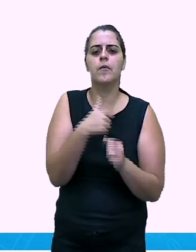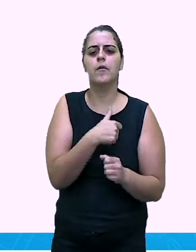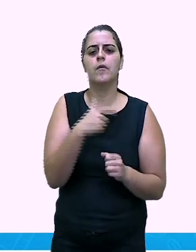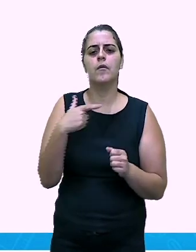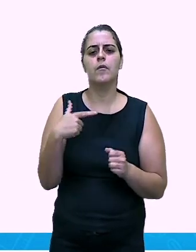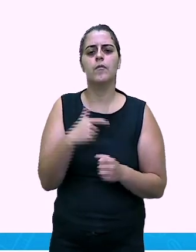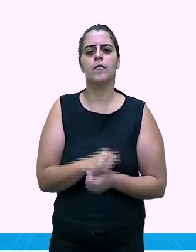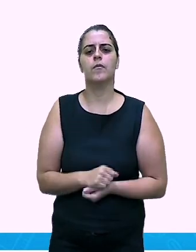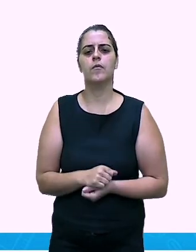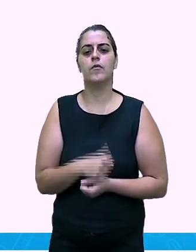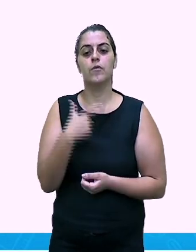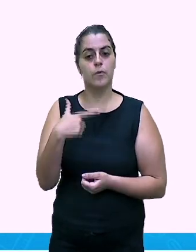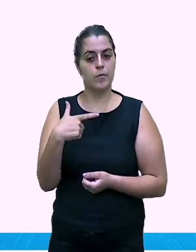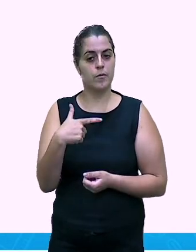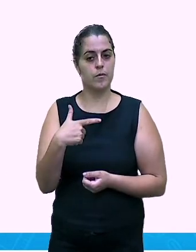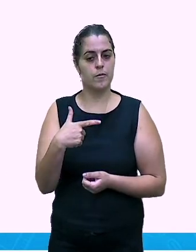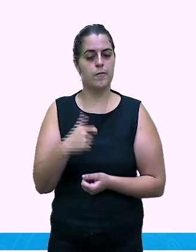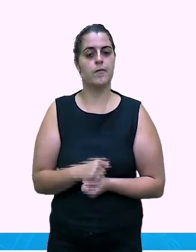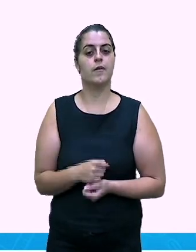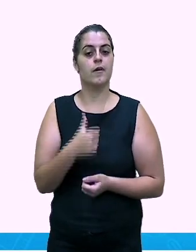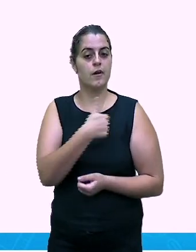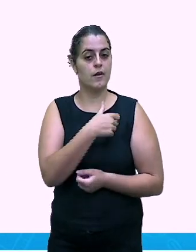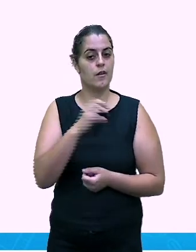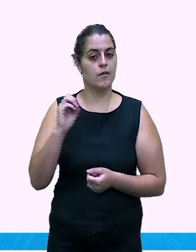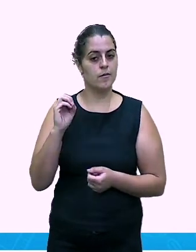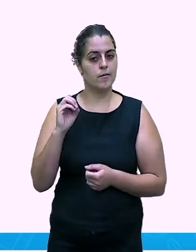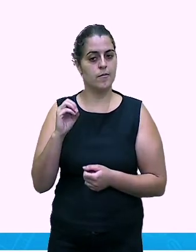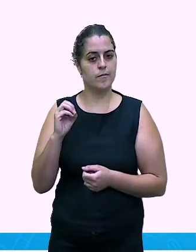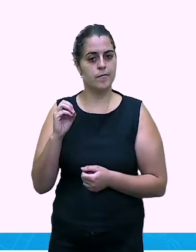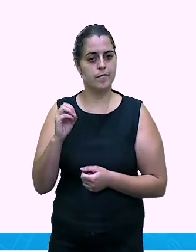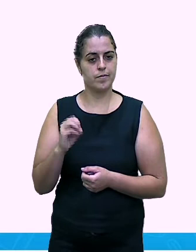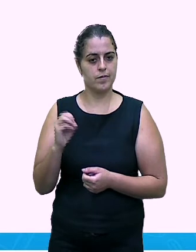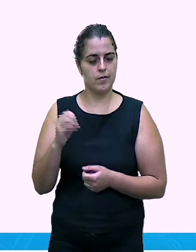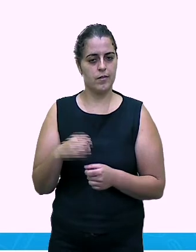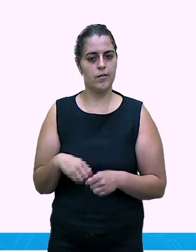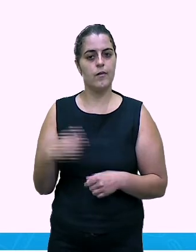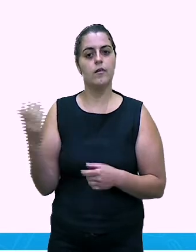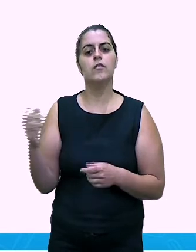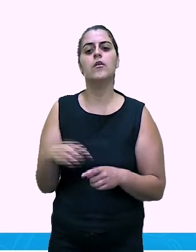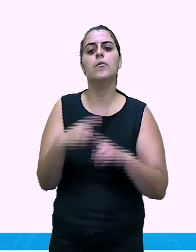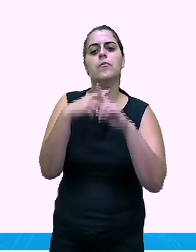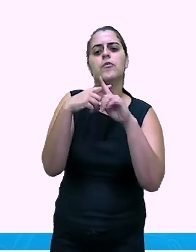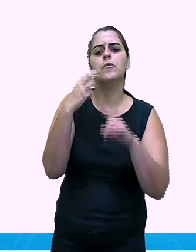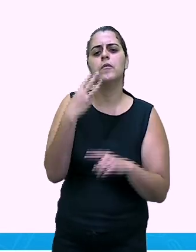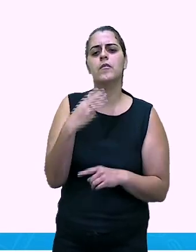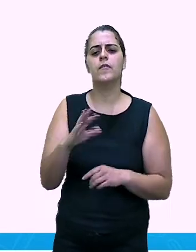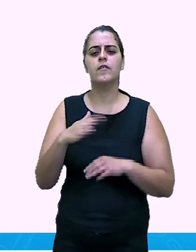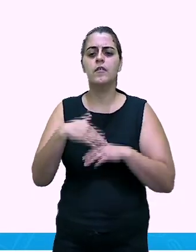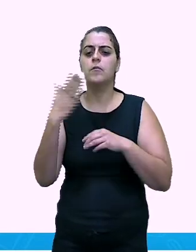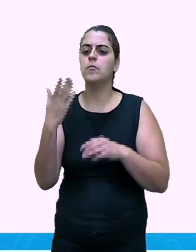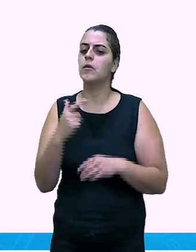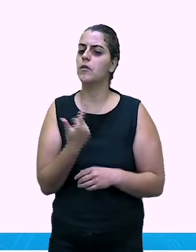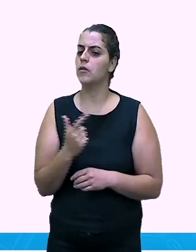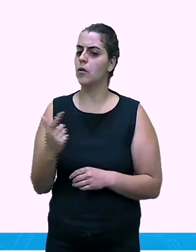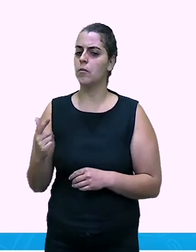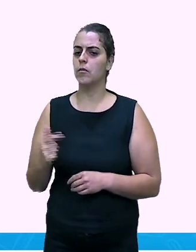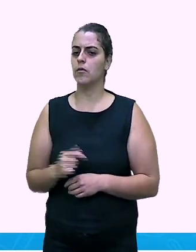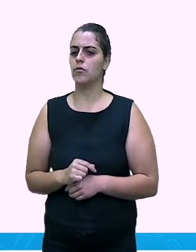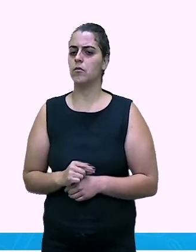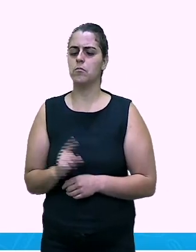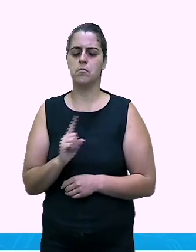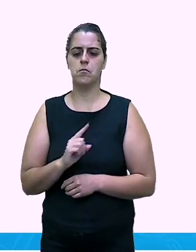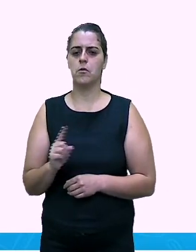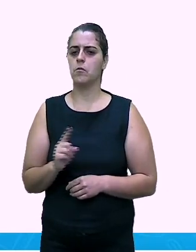pode ser o número 2, ó, que vai dar 10. Porque se eu multiplicar por 3, vai ultrapassar de 12.